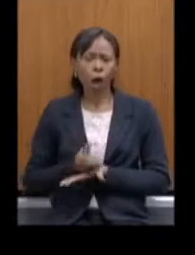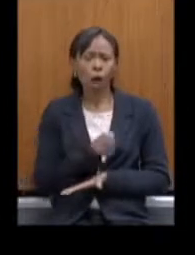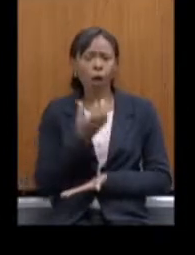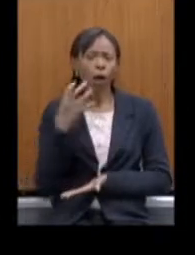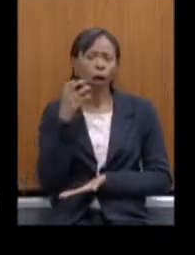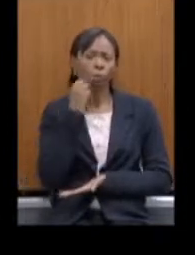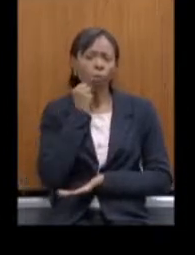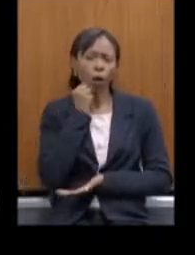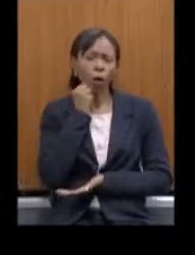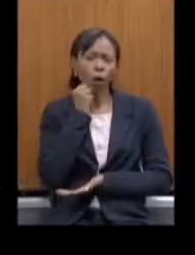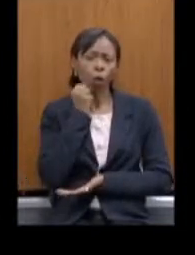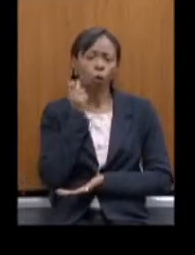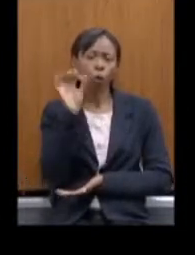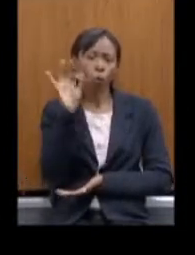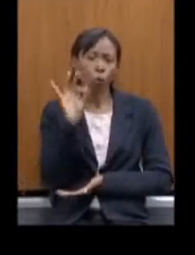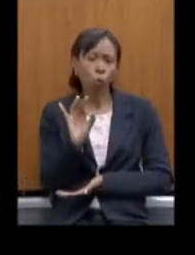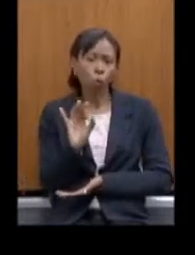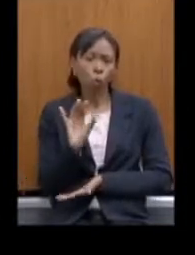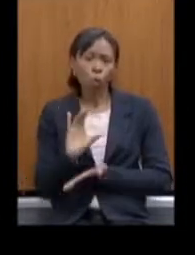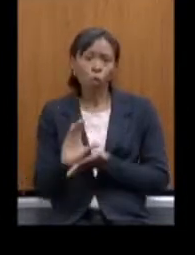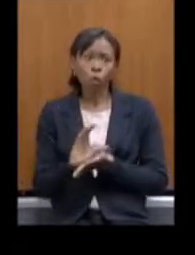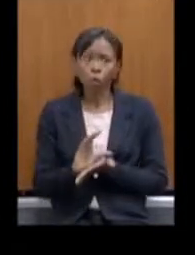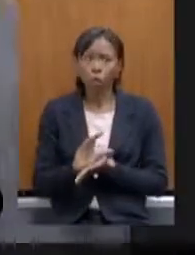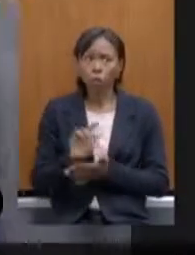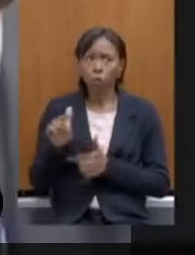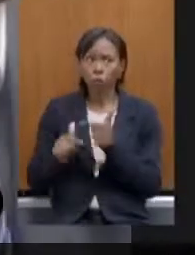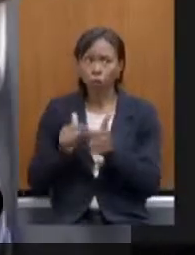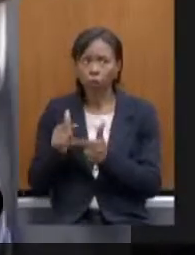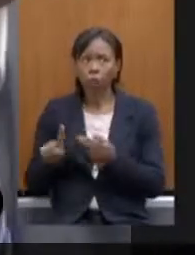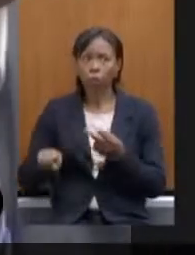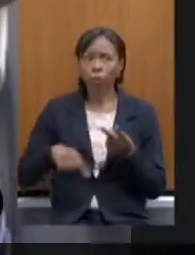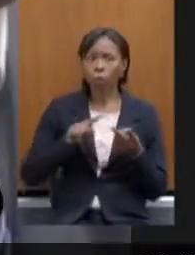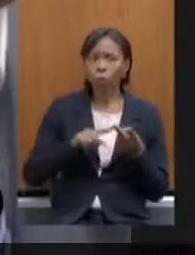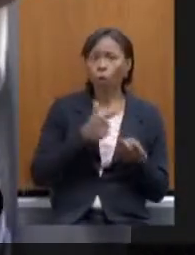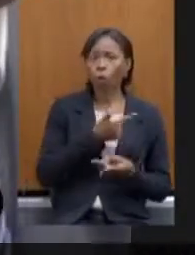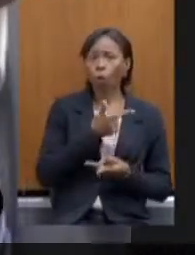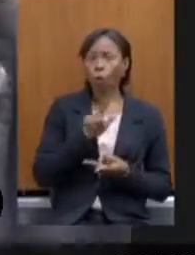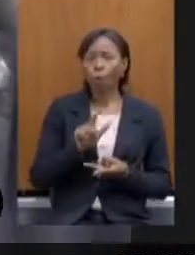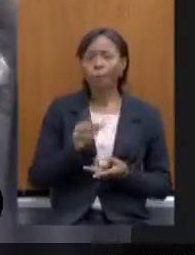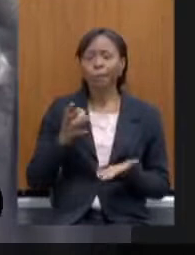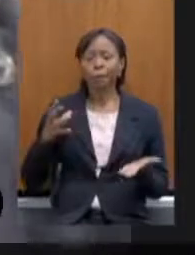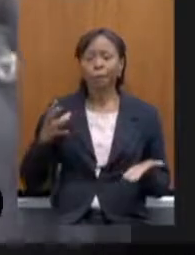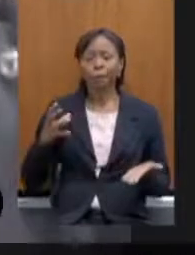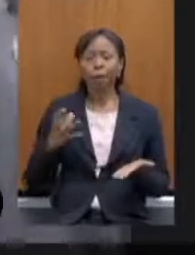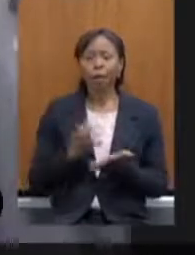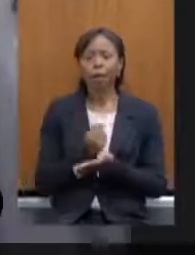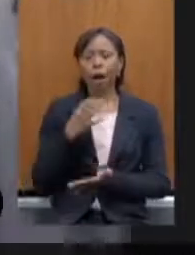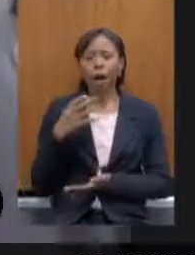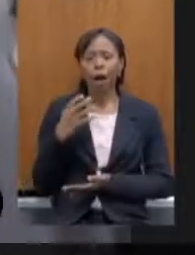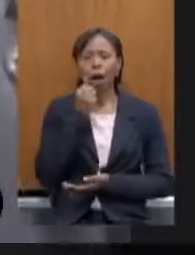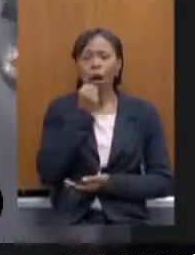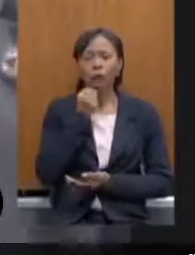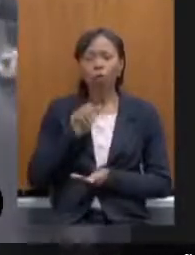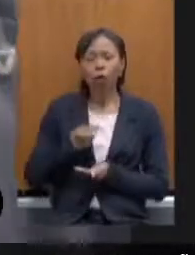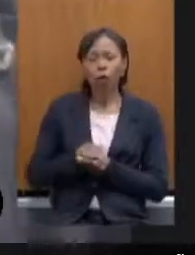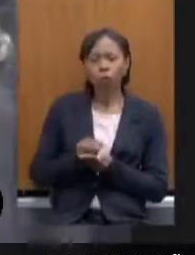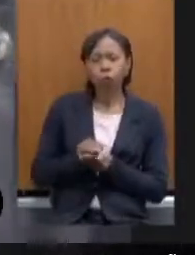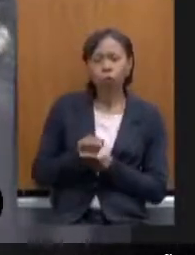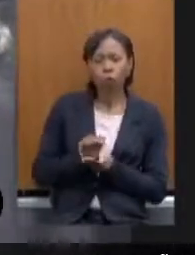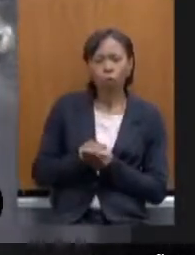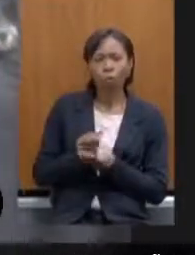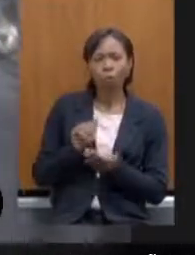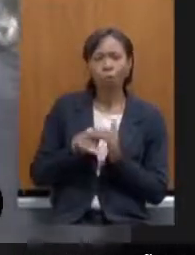dos trabalhadores nos vemos depois do outro os depósitos judiciais oi